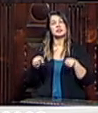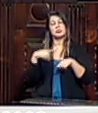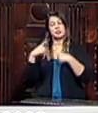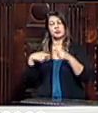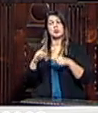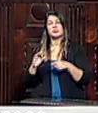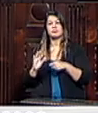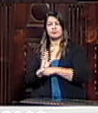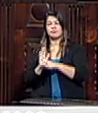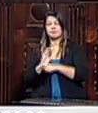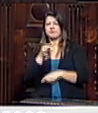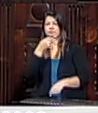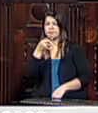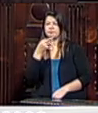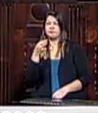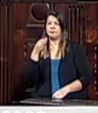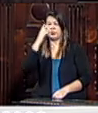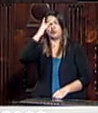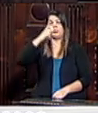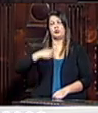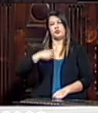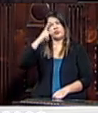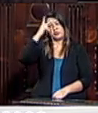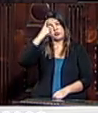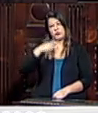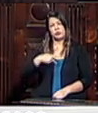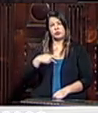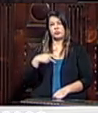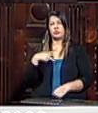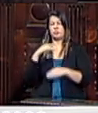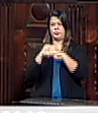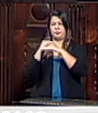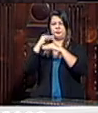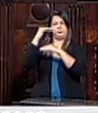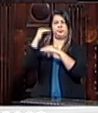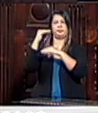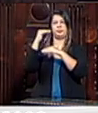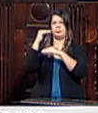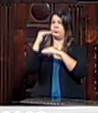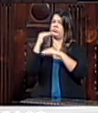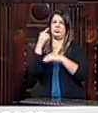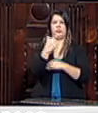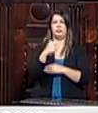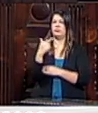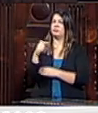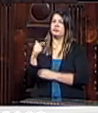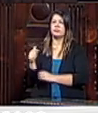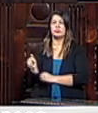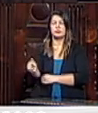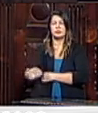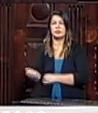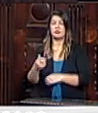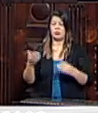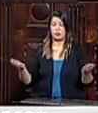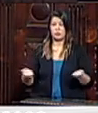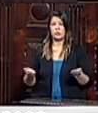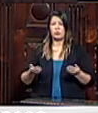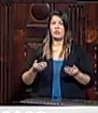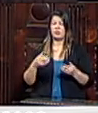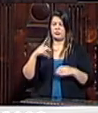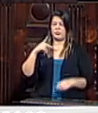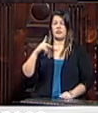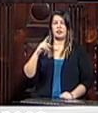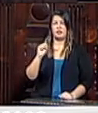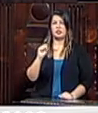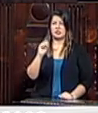de vista individual. Ninguém está acima das instituições. E nessa hora grave o PSDB tem que ser